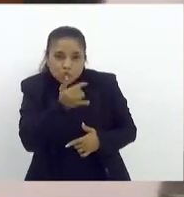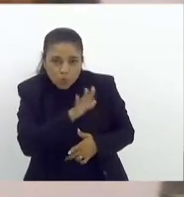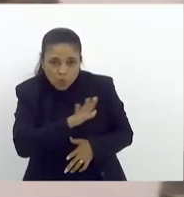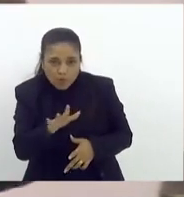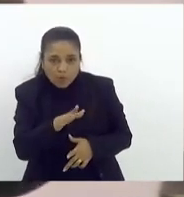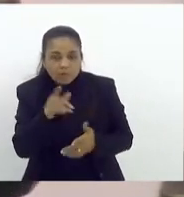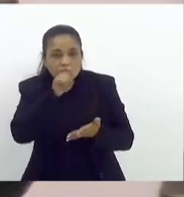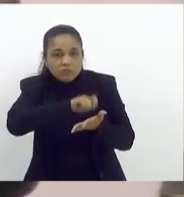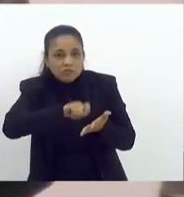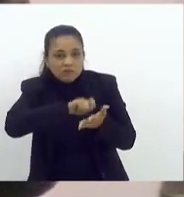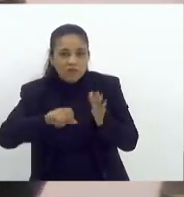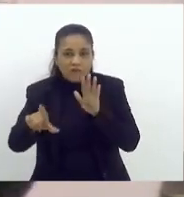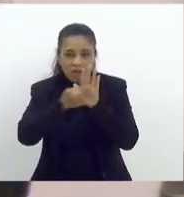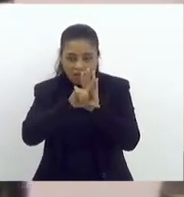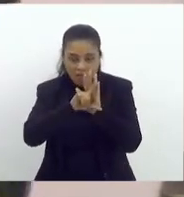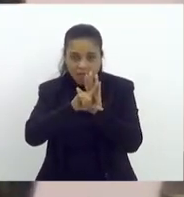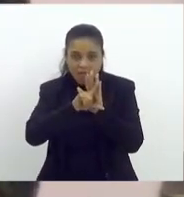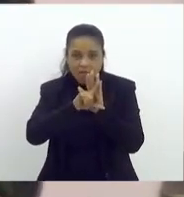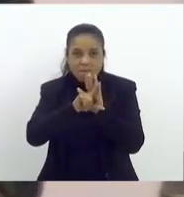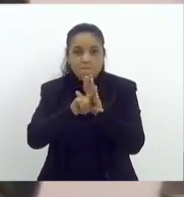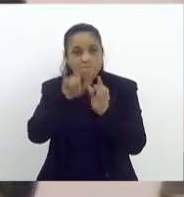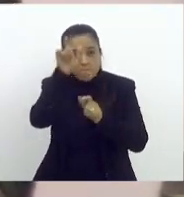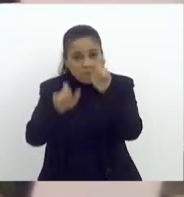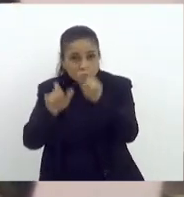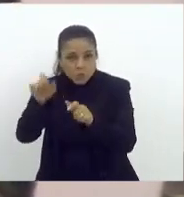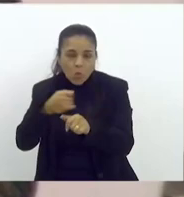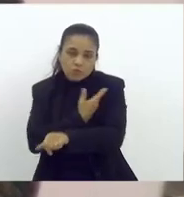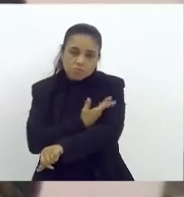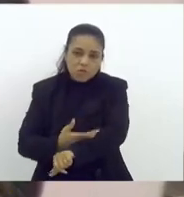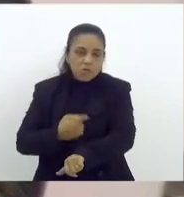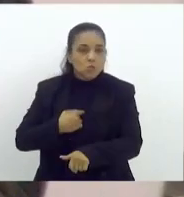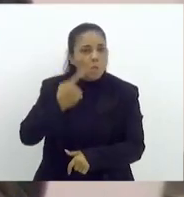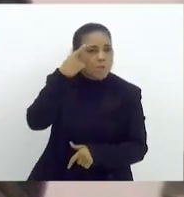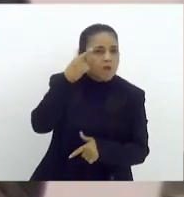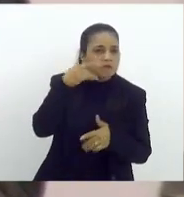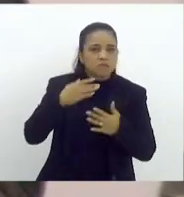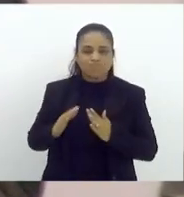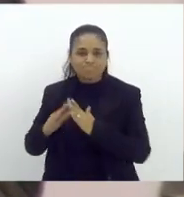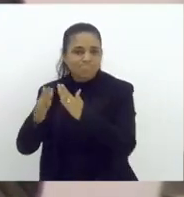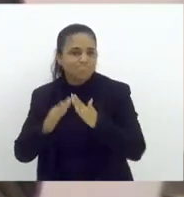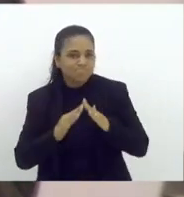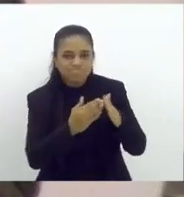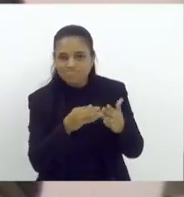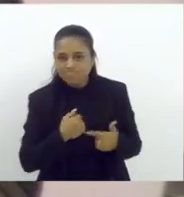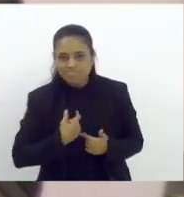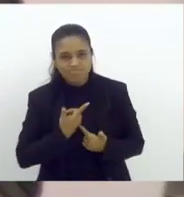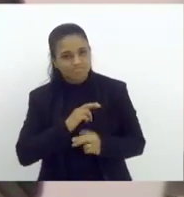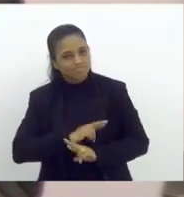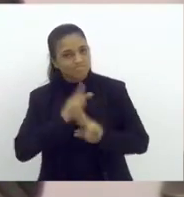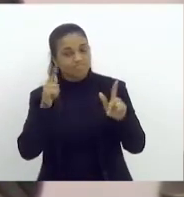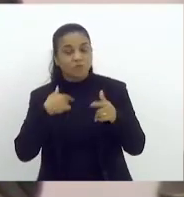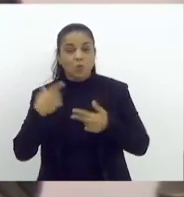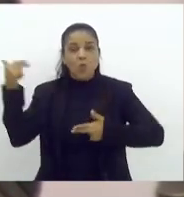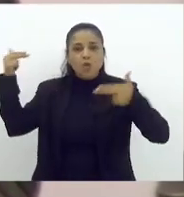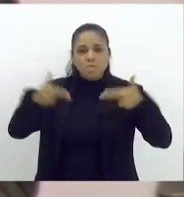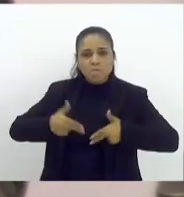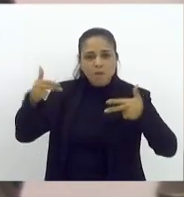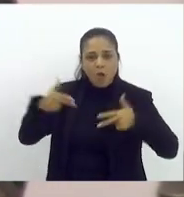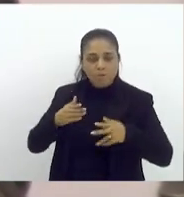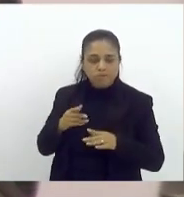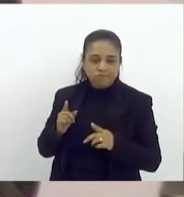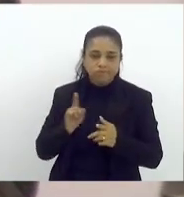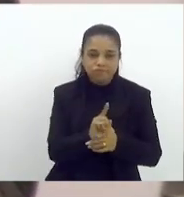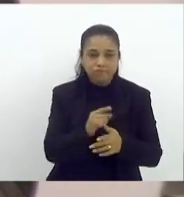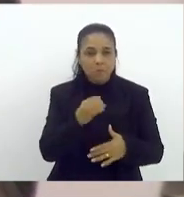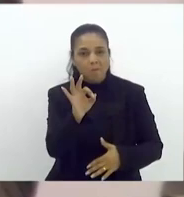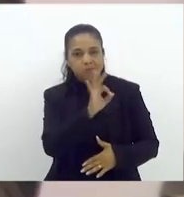escreve nossas leis nossas leis escritas por pessoas brancas que não pensam na nossa Periferia porque o Hip Hop entra onde só entra